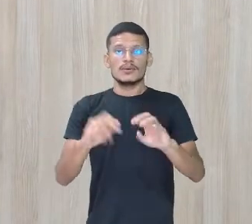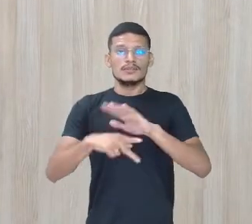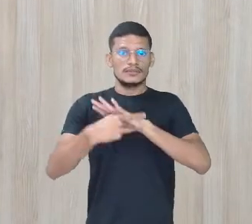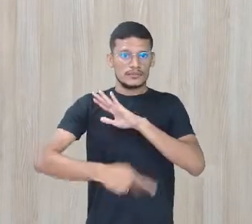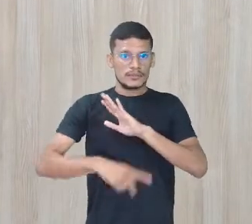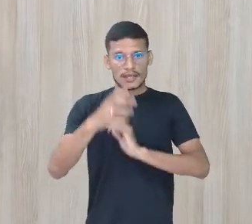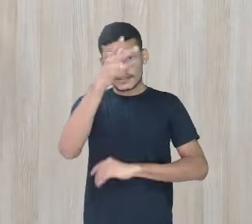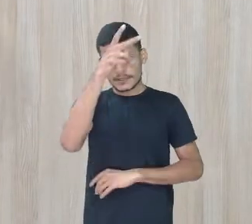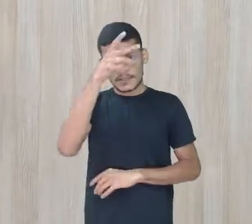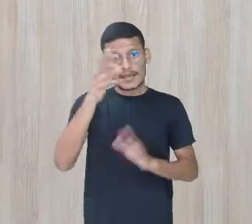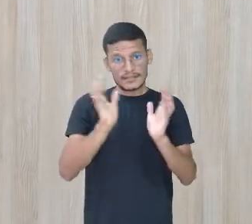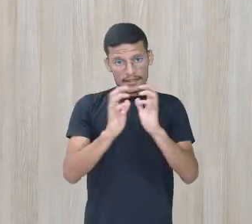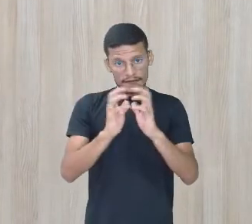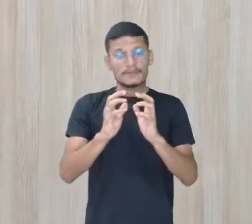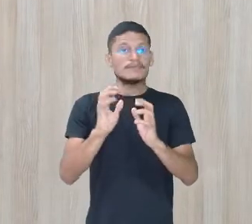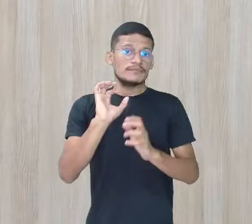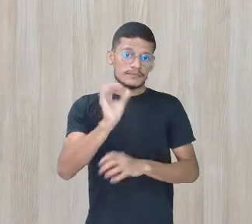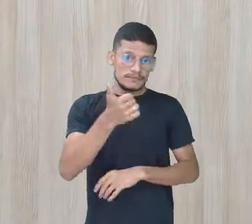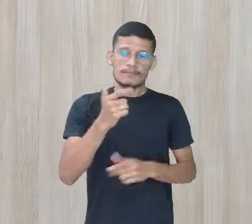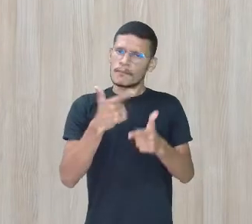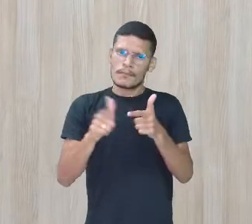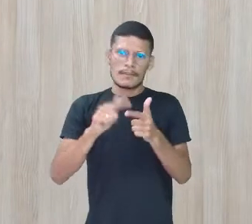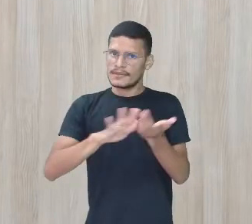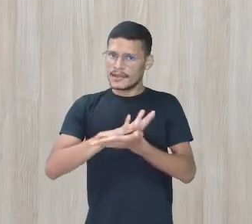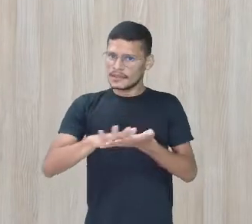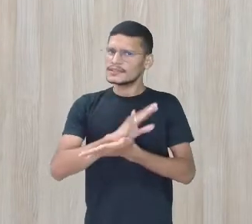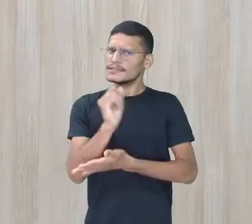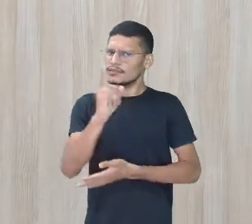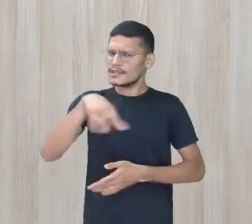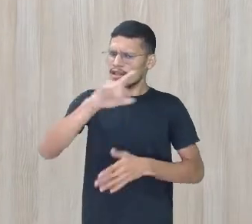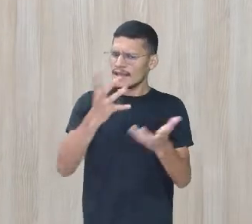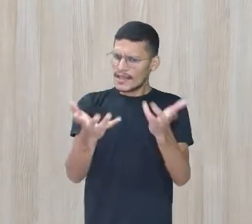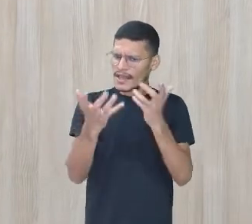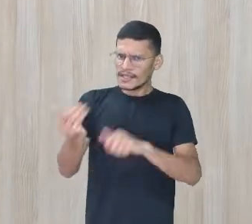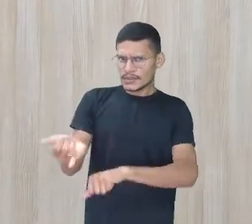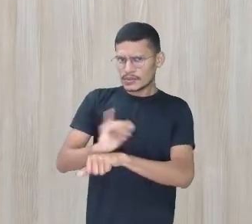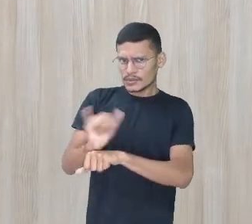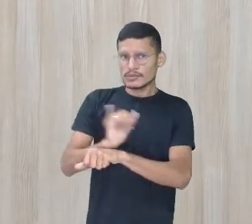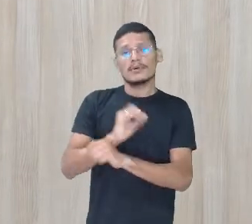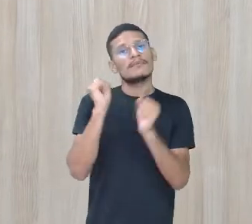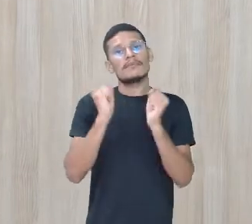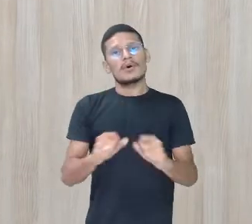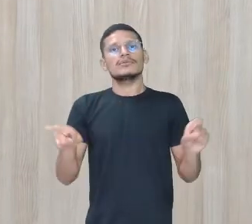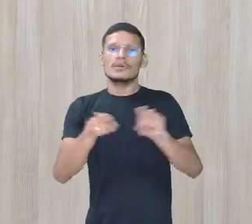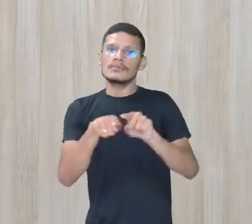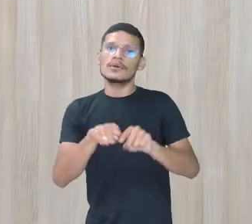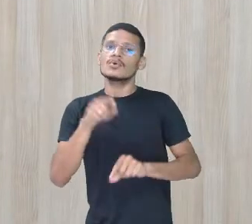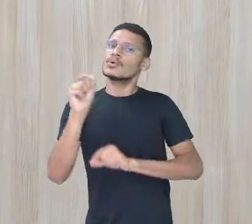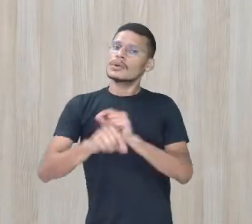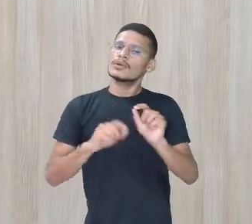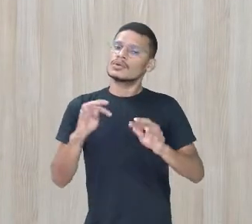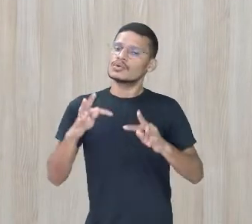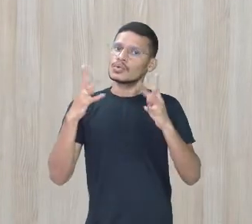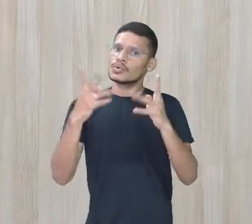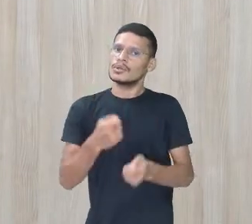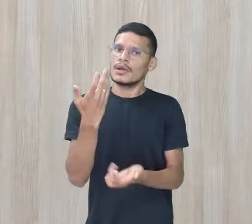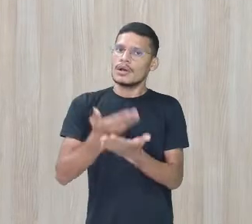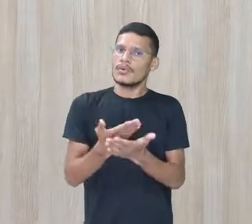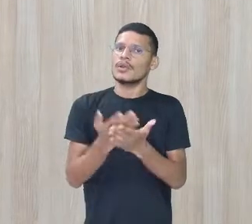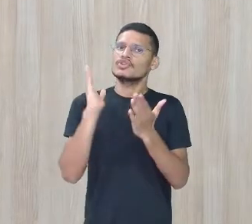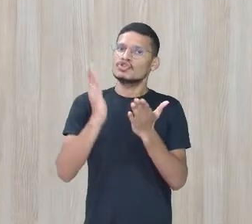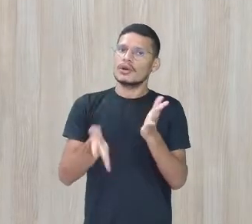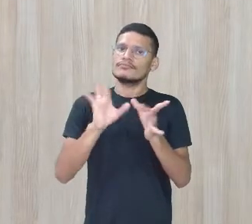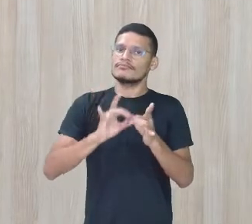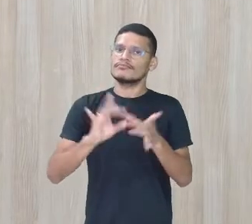problema nenhum. Bom, mas quem quiser acompanhar no YouTube, né, nossa página do Educa Recife, todas as aulas estão lá, tudo organizadinho por